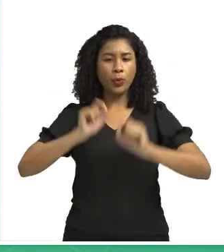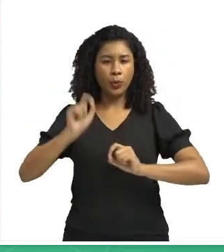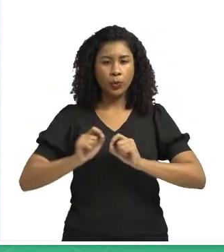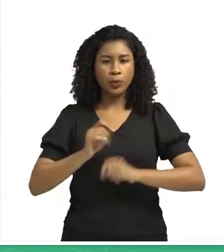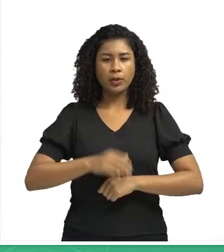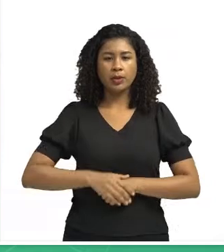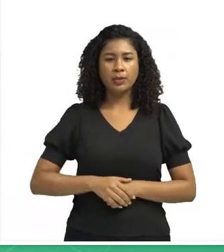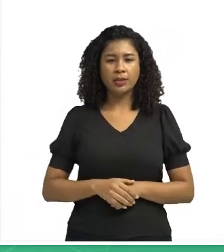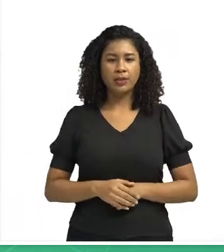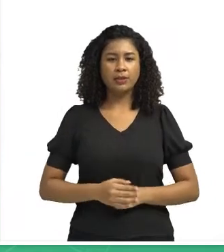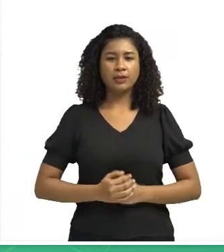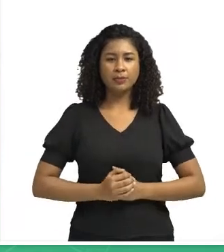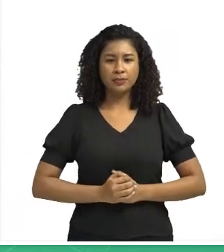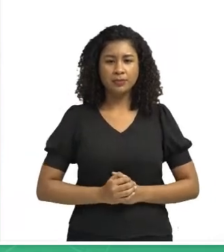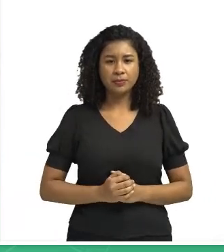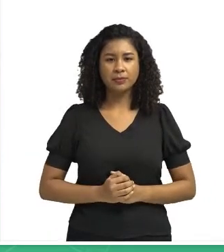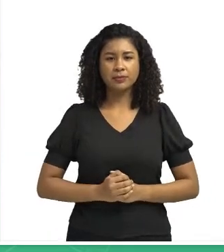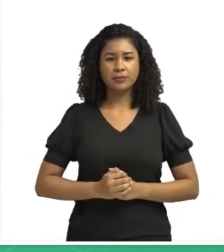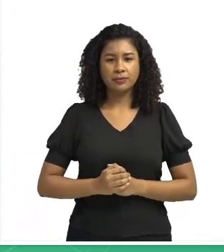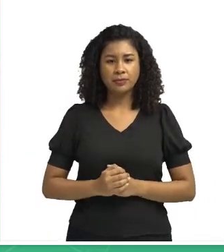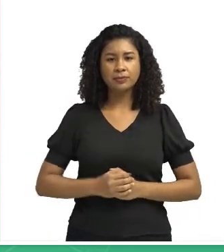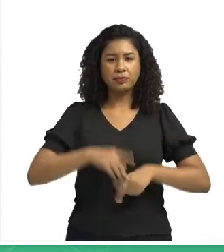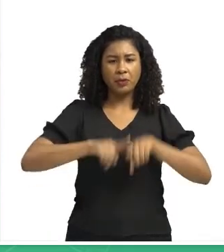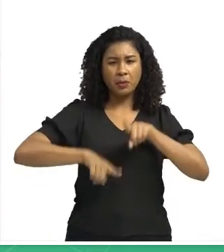pequenas partículas.